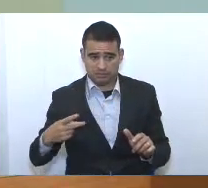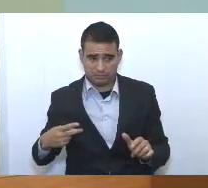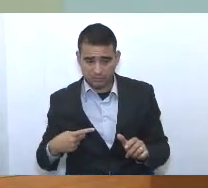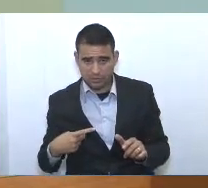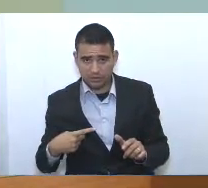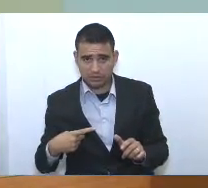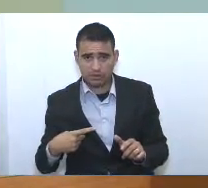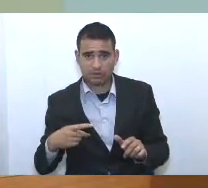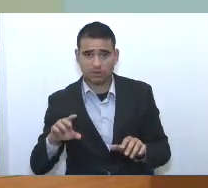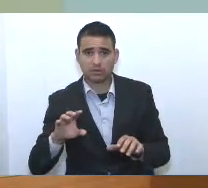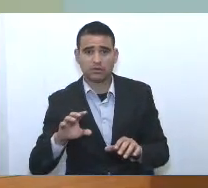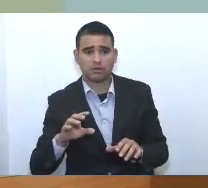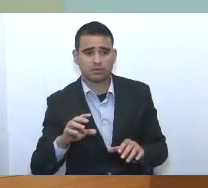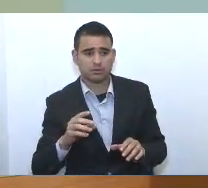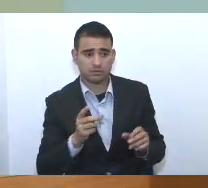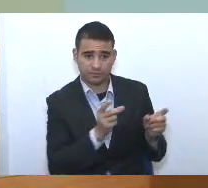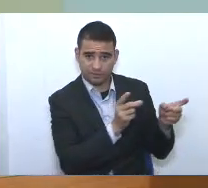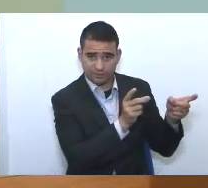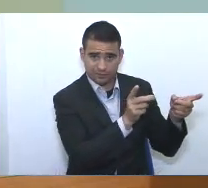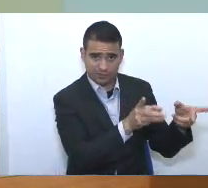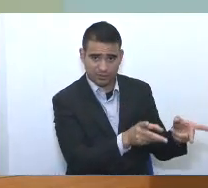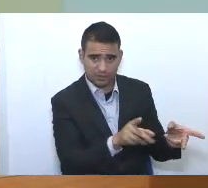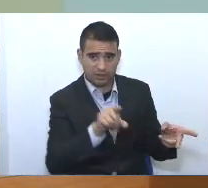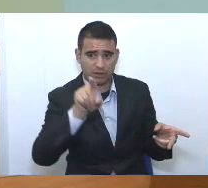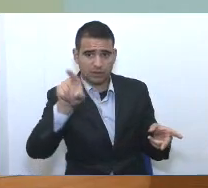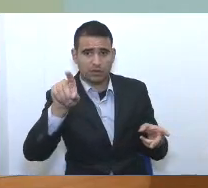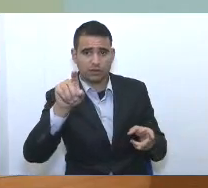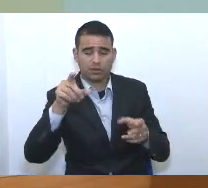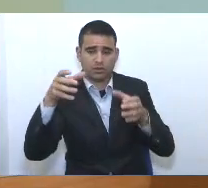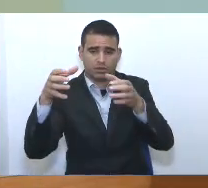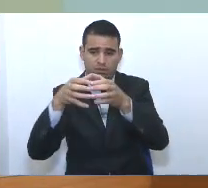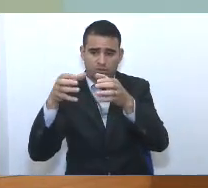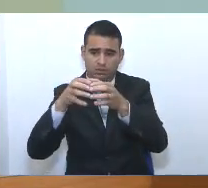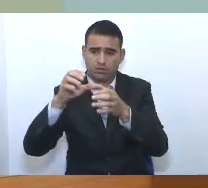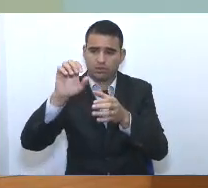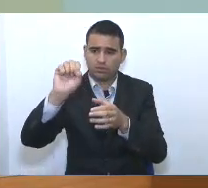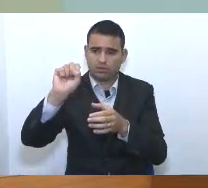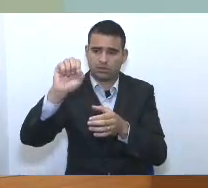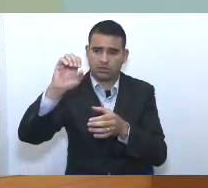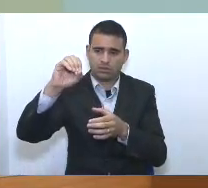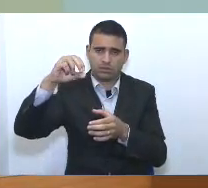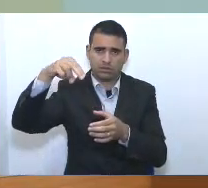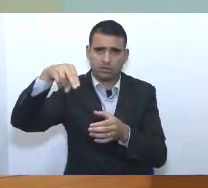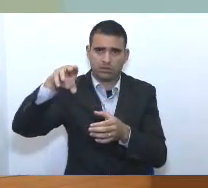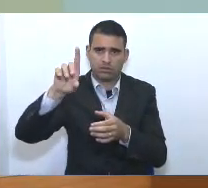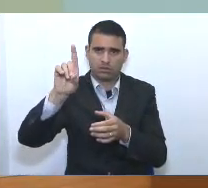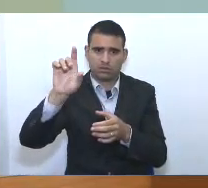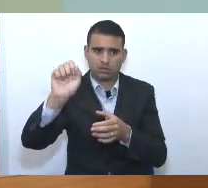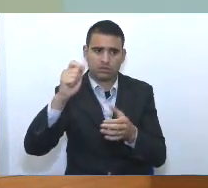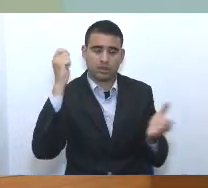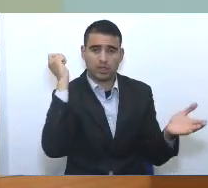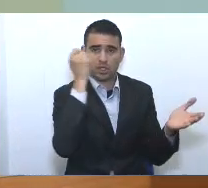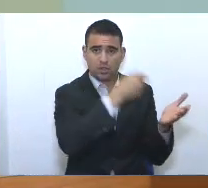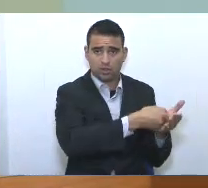sem pagar o IPTU. Posteriormente, houve um processo interno que informou